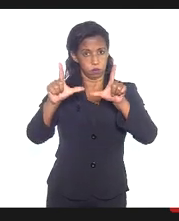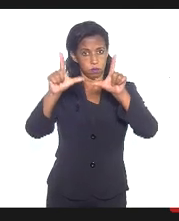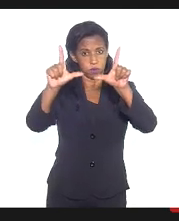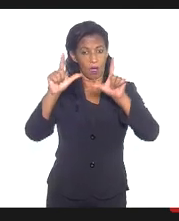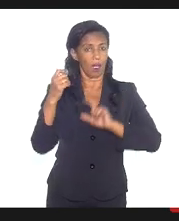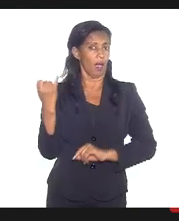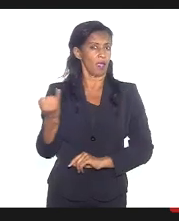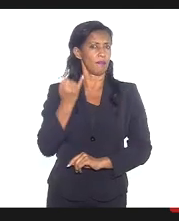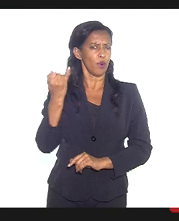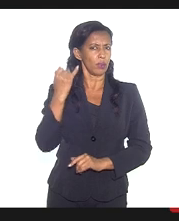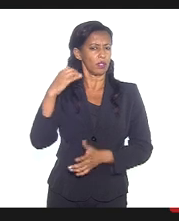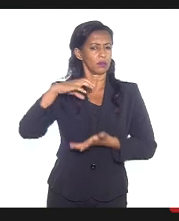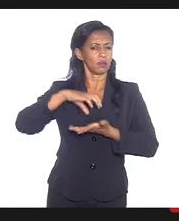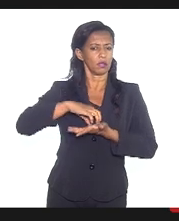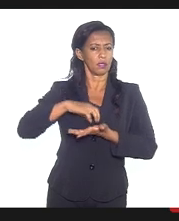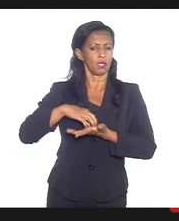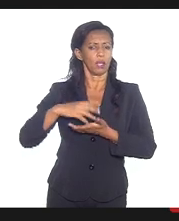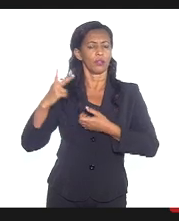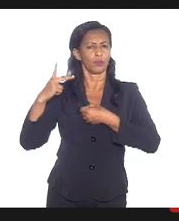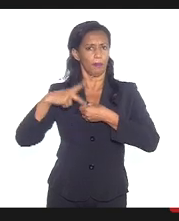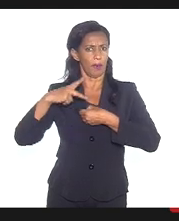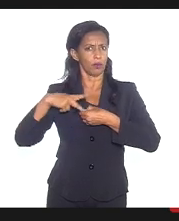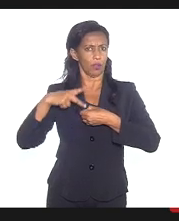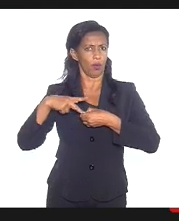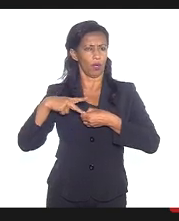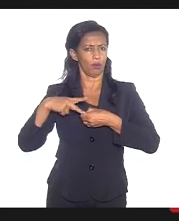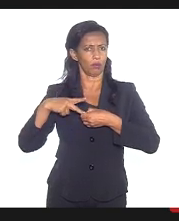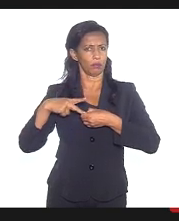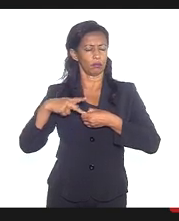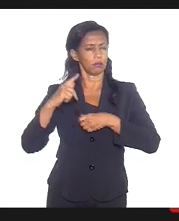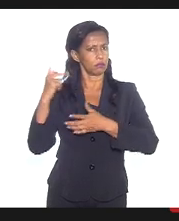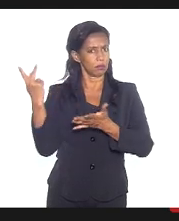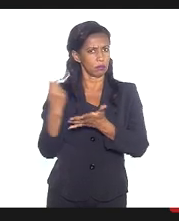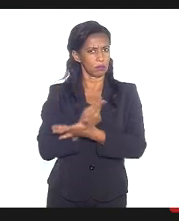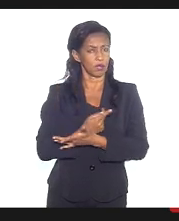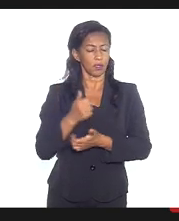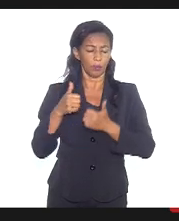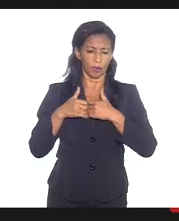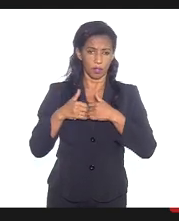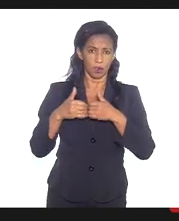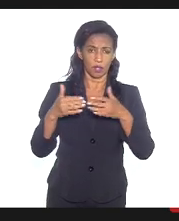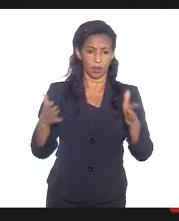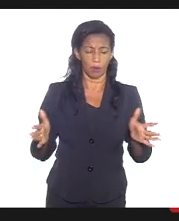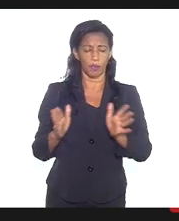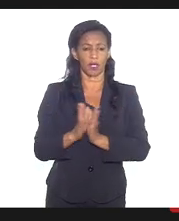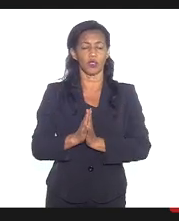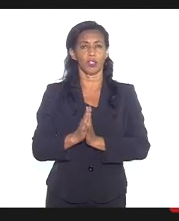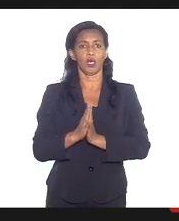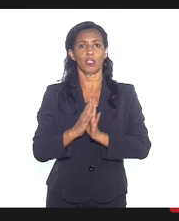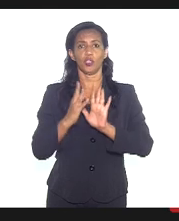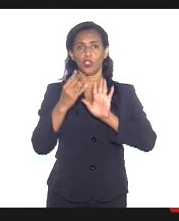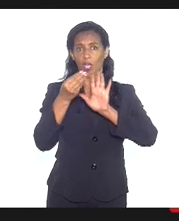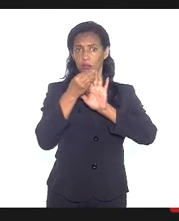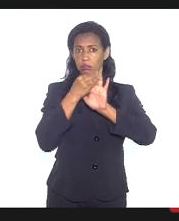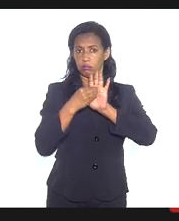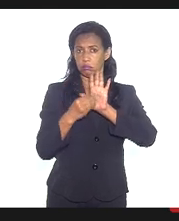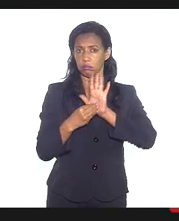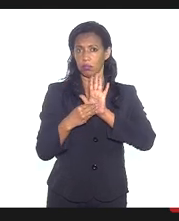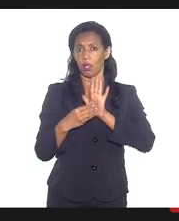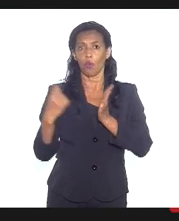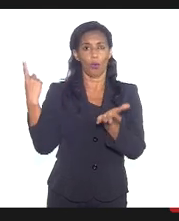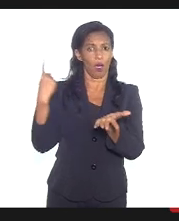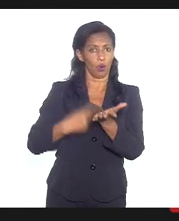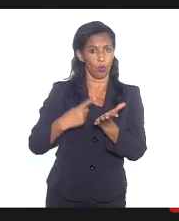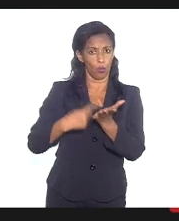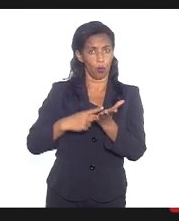de petróleo que a Cefaz vem dando, né? Então, inicialmente, a gente já coloca aqui, né, o acordo que foi